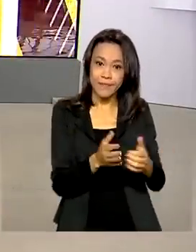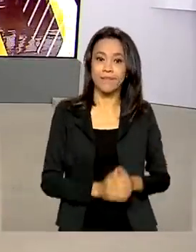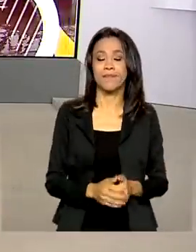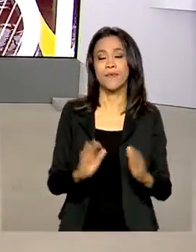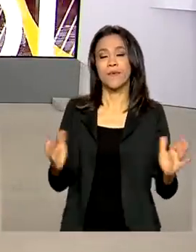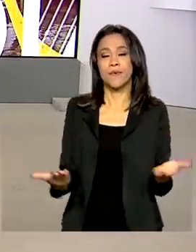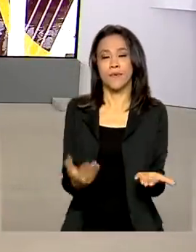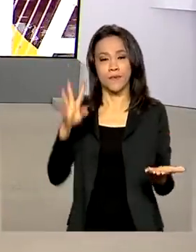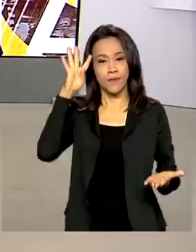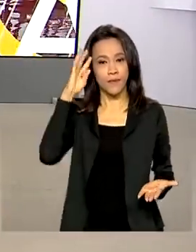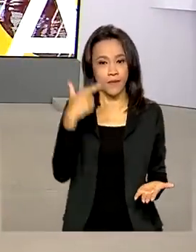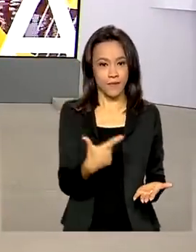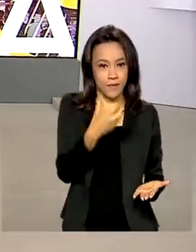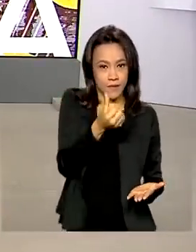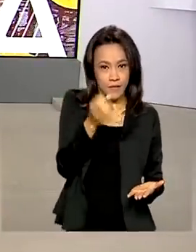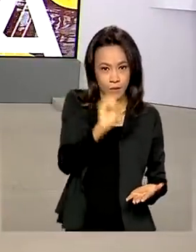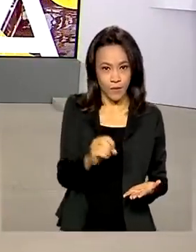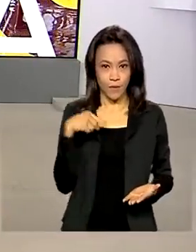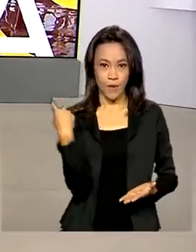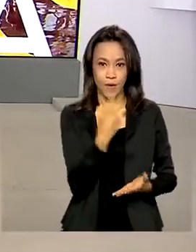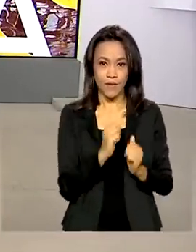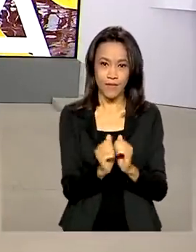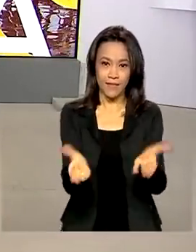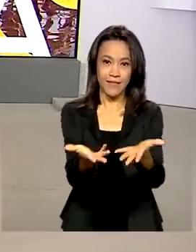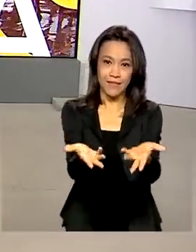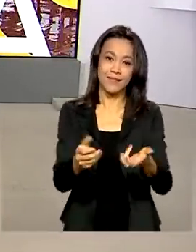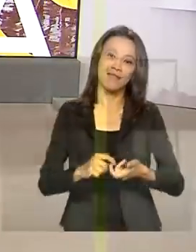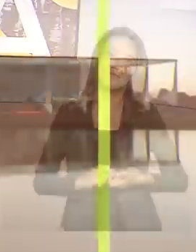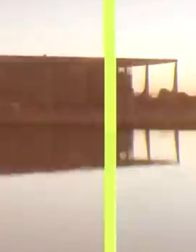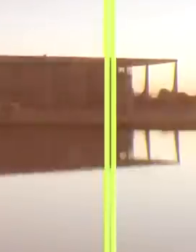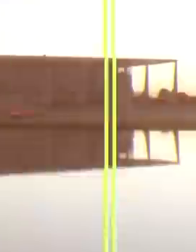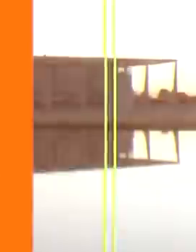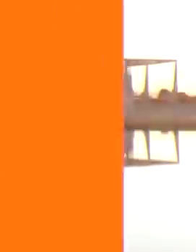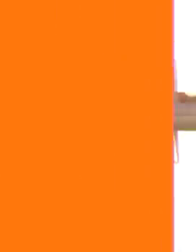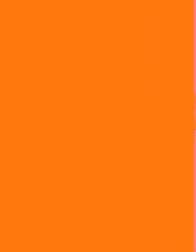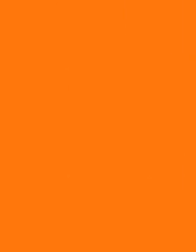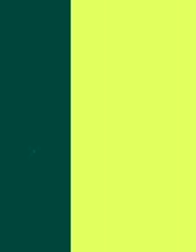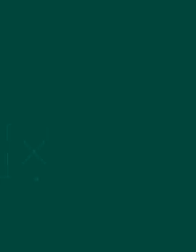Quarta-feira, 26 de outubro, Brasil em Dia já está no ar.